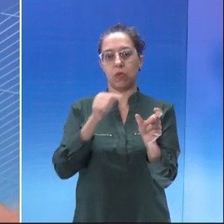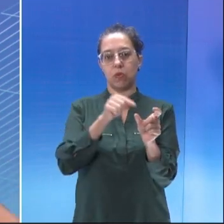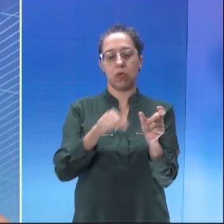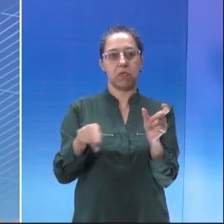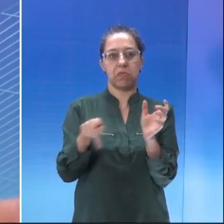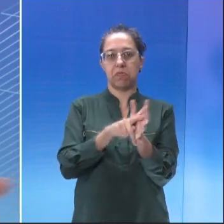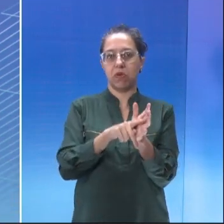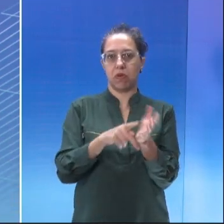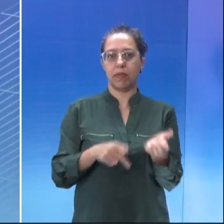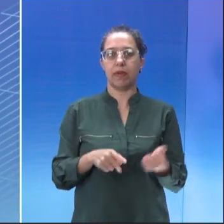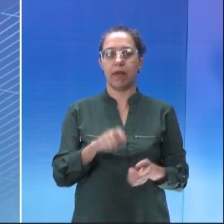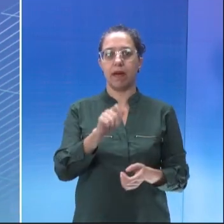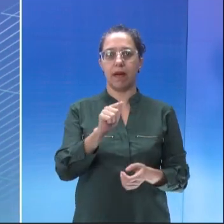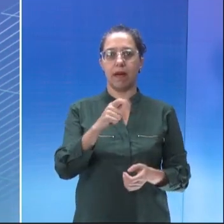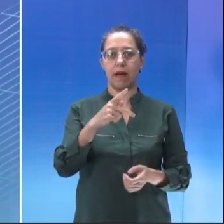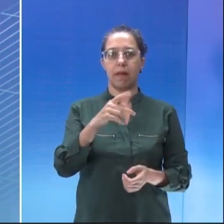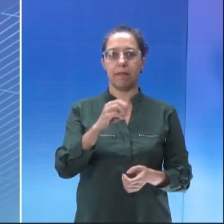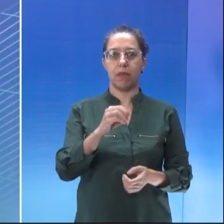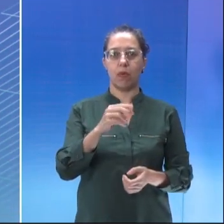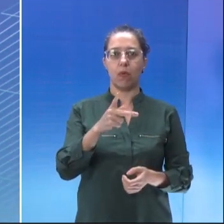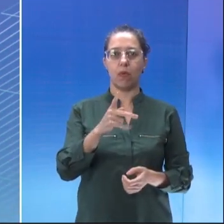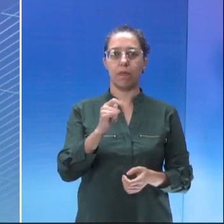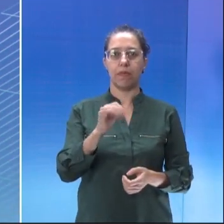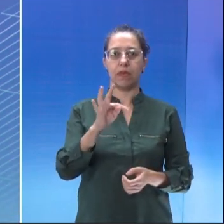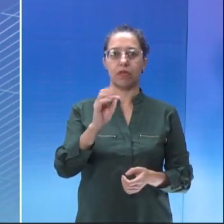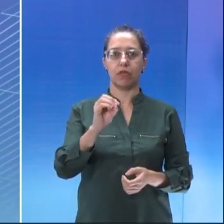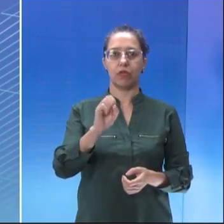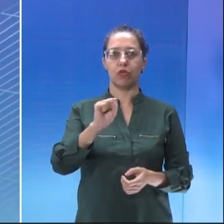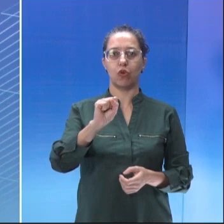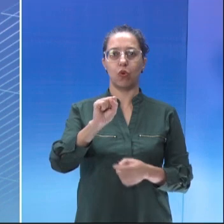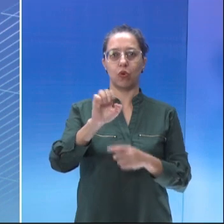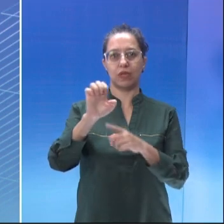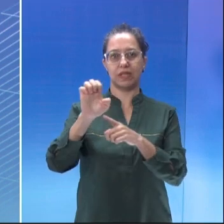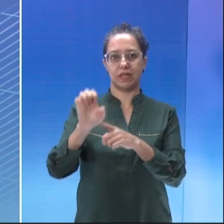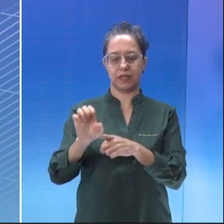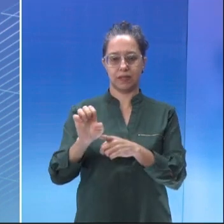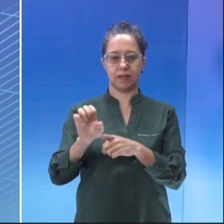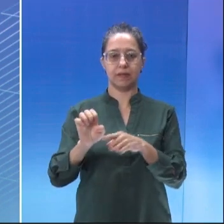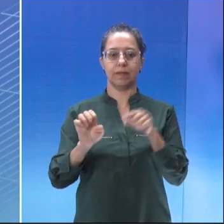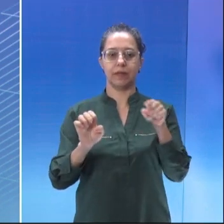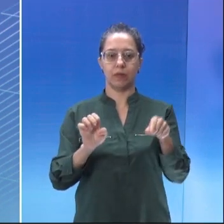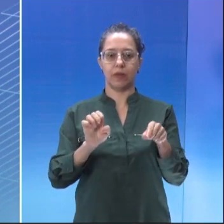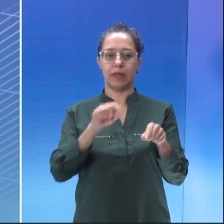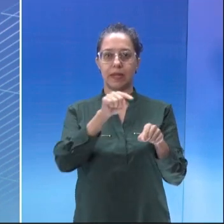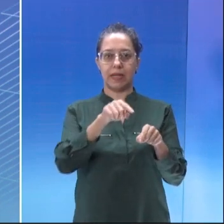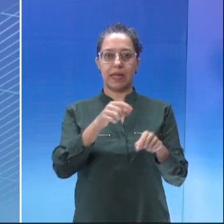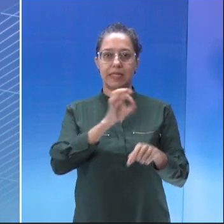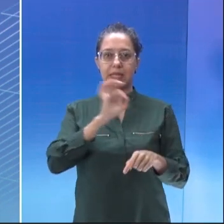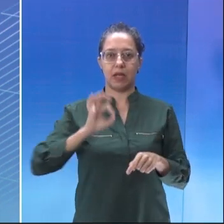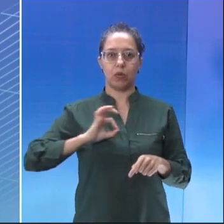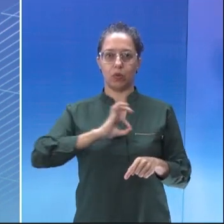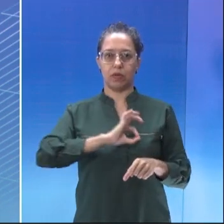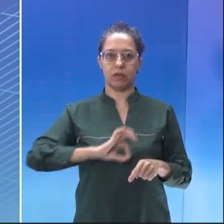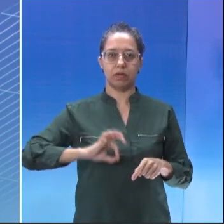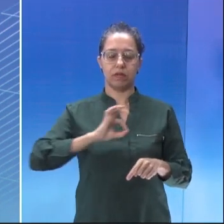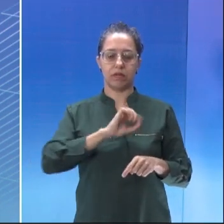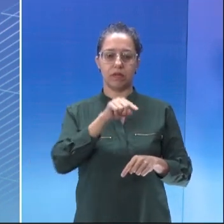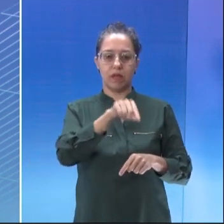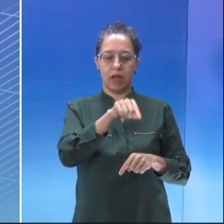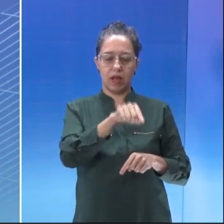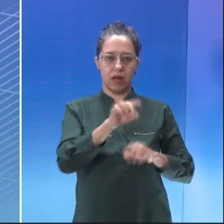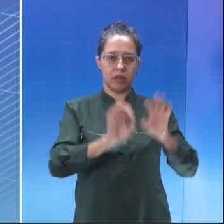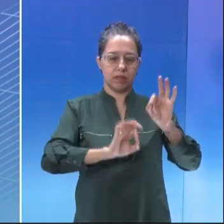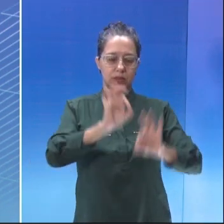Que nome é esse? Apoptose é quando a célula se prepara para se autodestruir, ou seja, ela